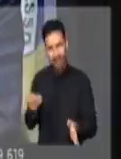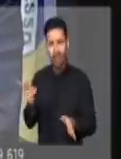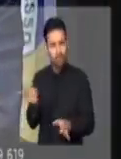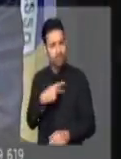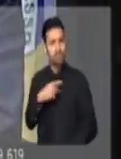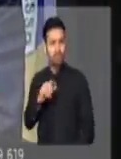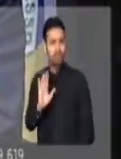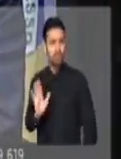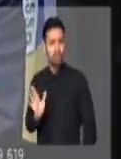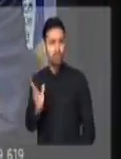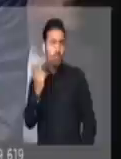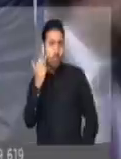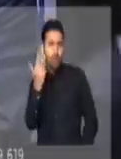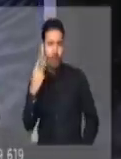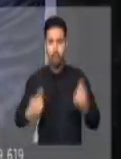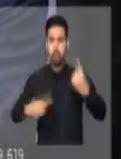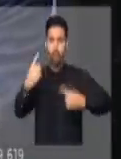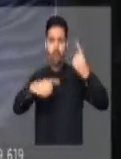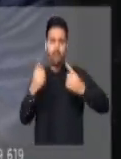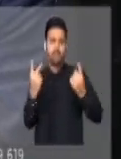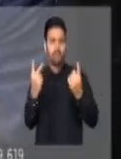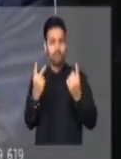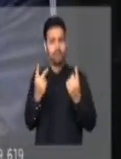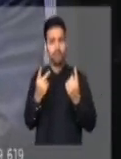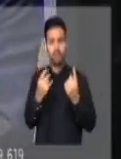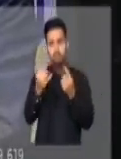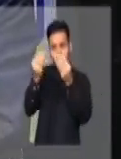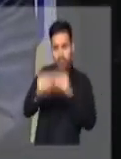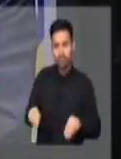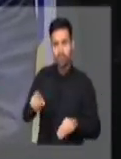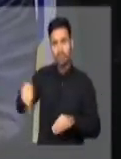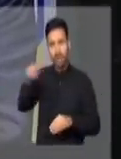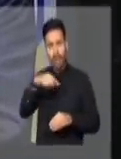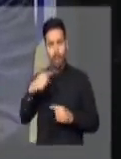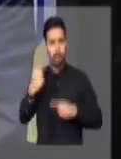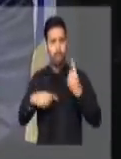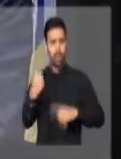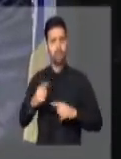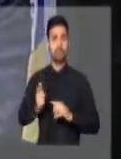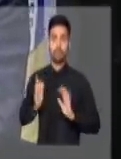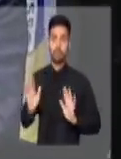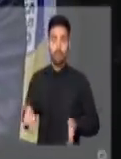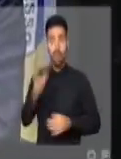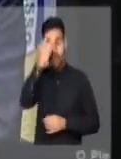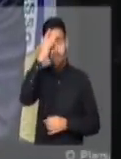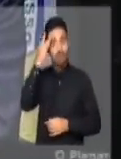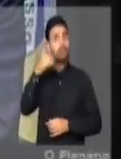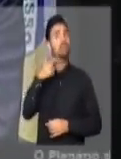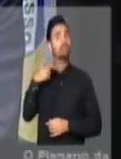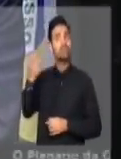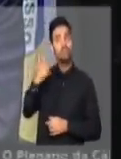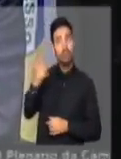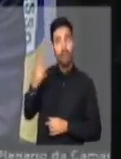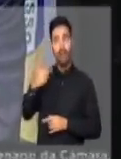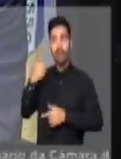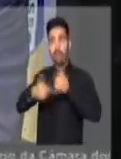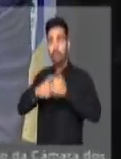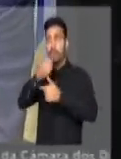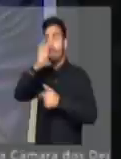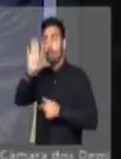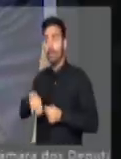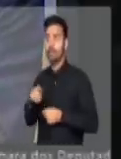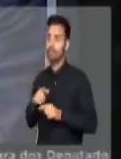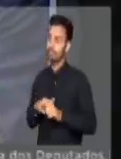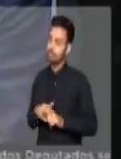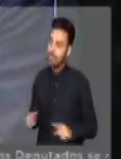a conduta política, já comprometeram a conduta política de gente bem intencionada no passado. A